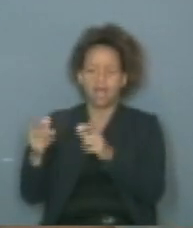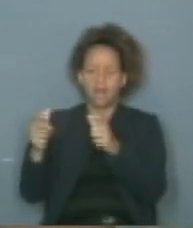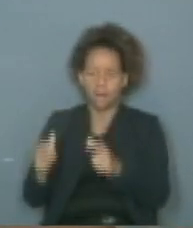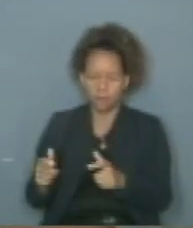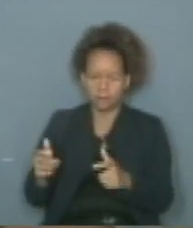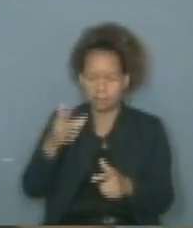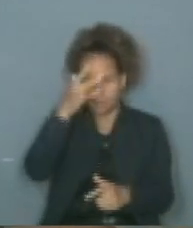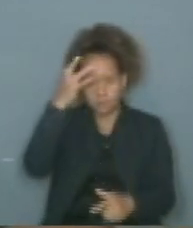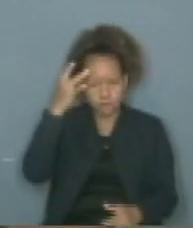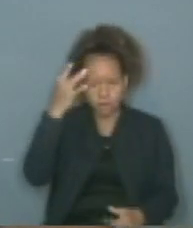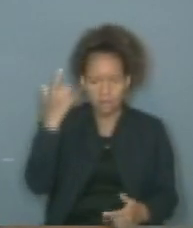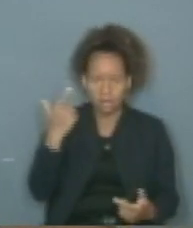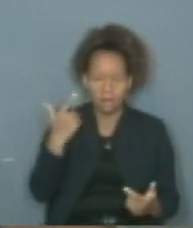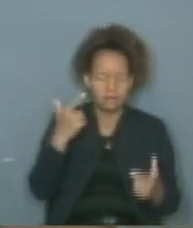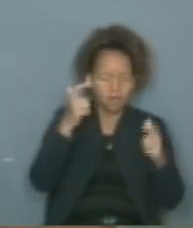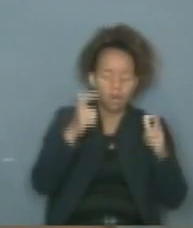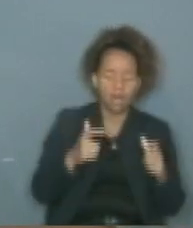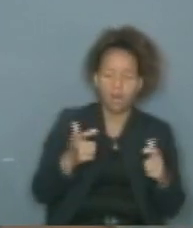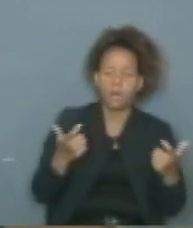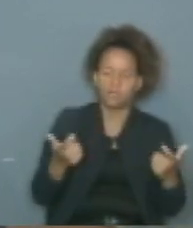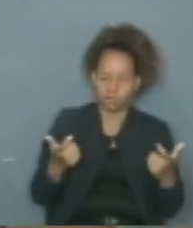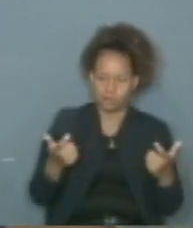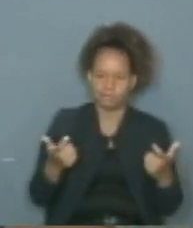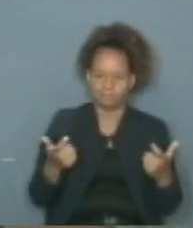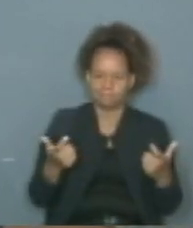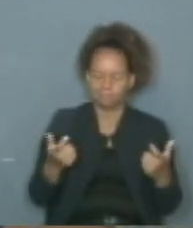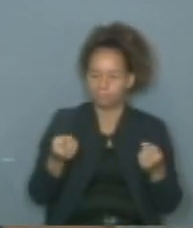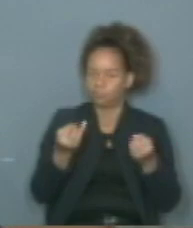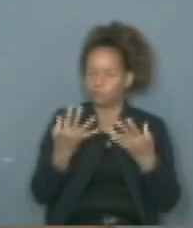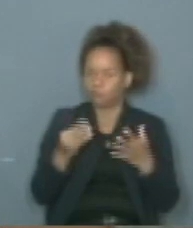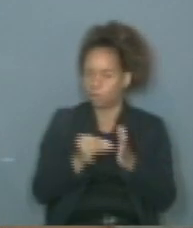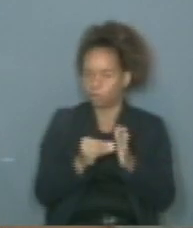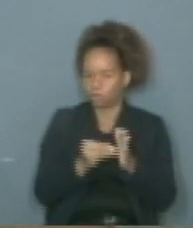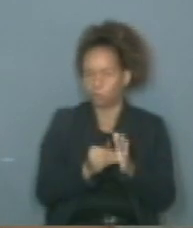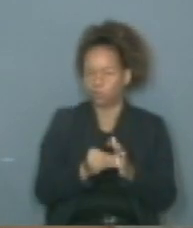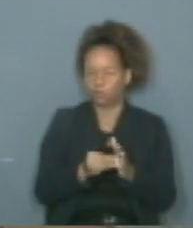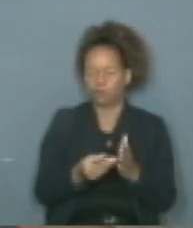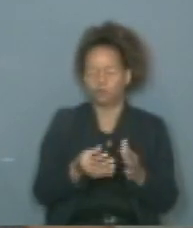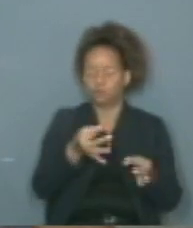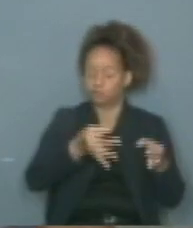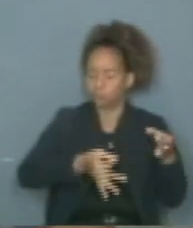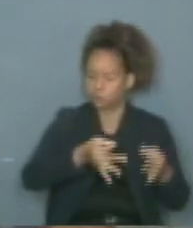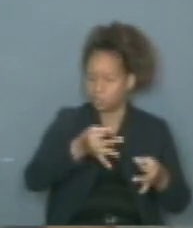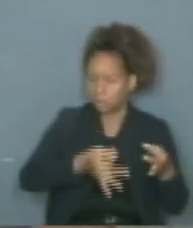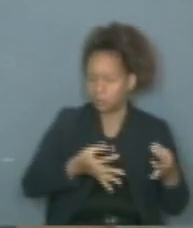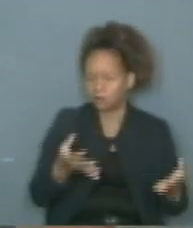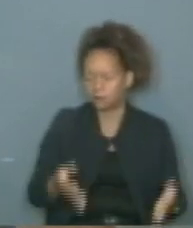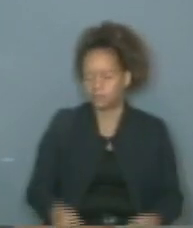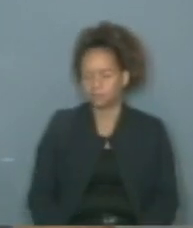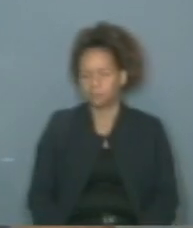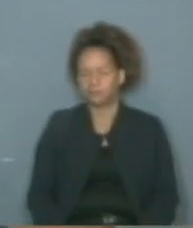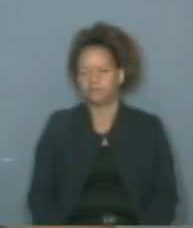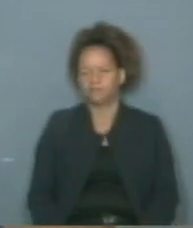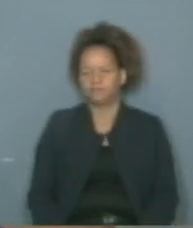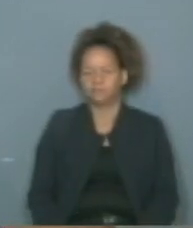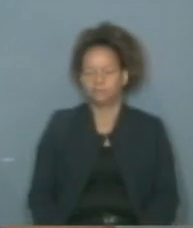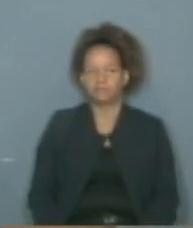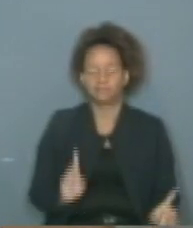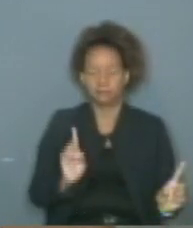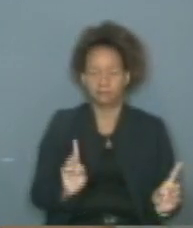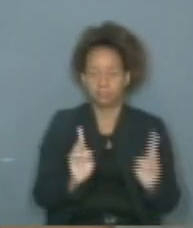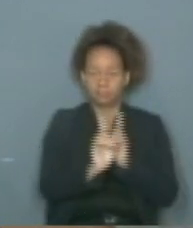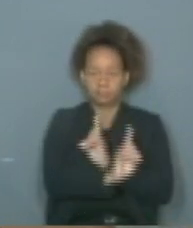dessas pessoas. Essas pessoas vão ser realocadas aonde? Fragilidade jurídica, transferência